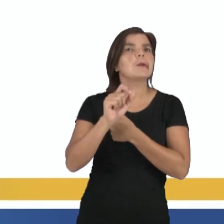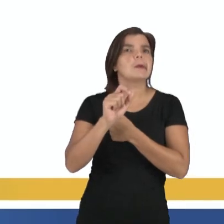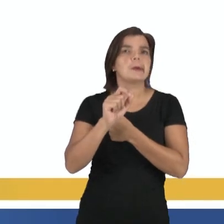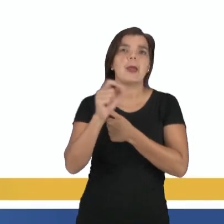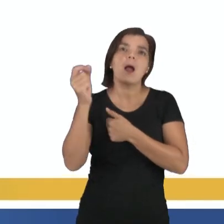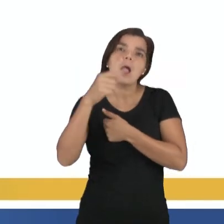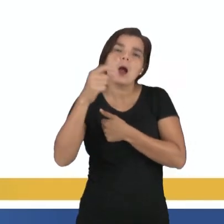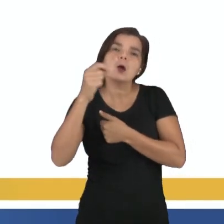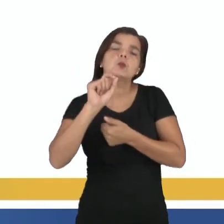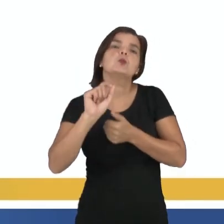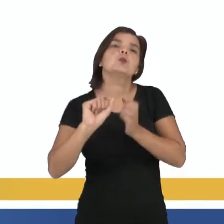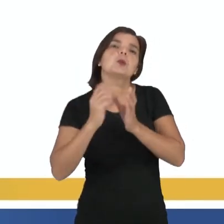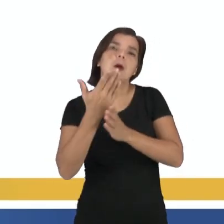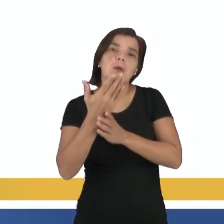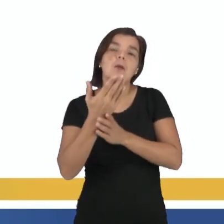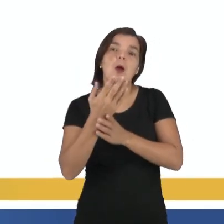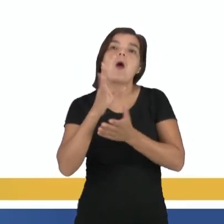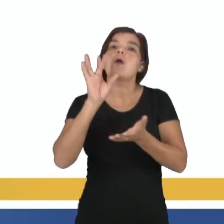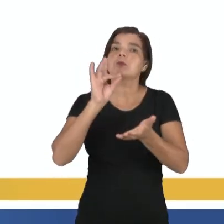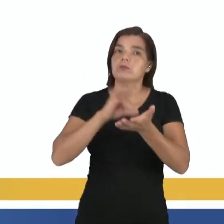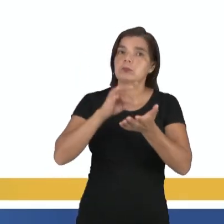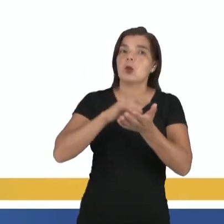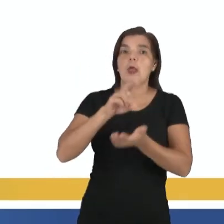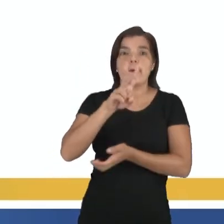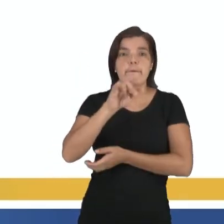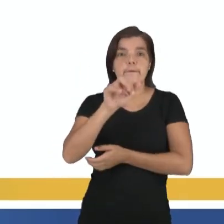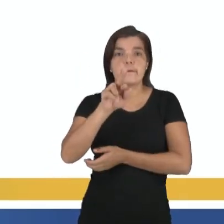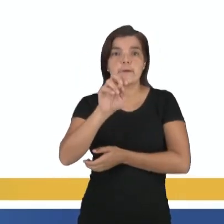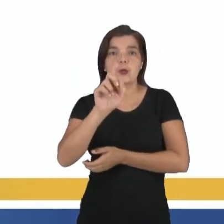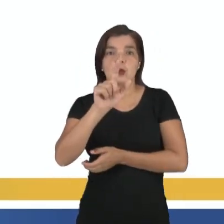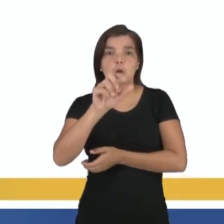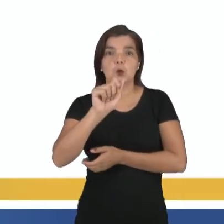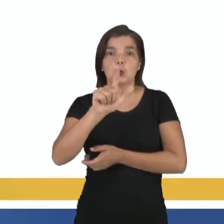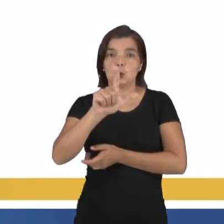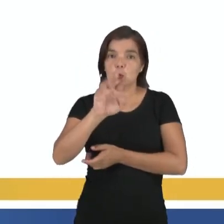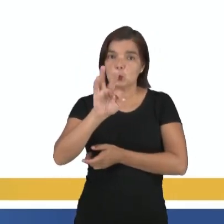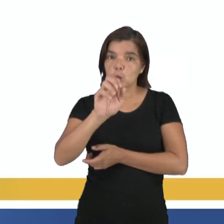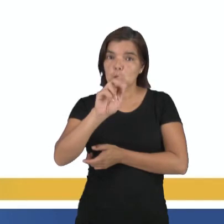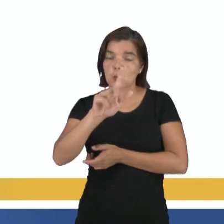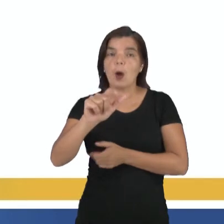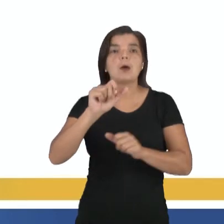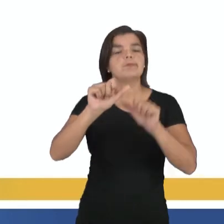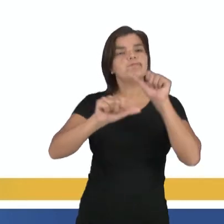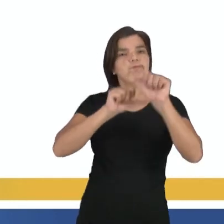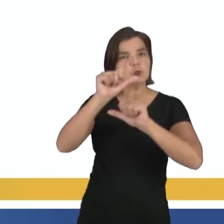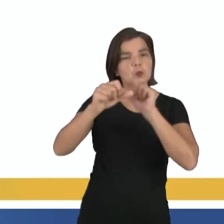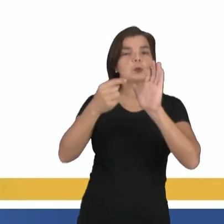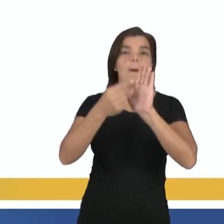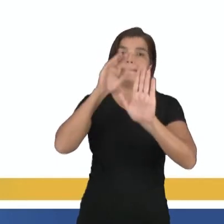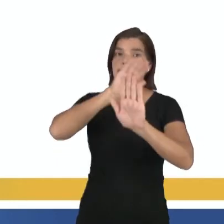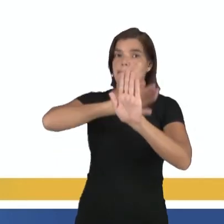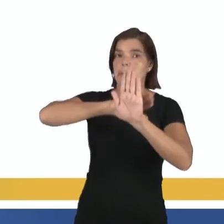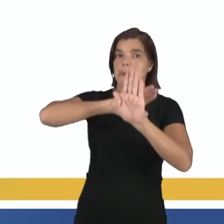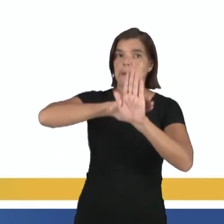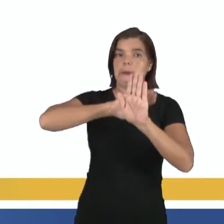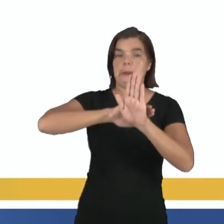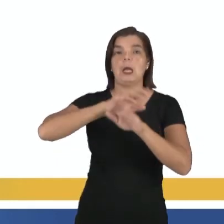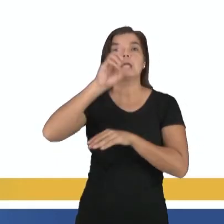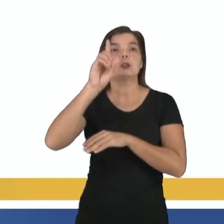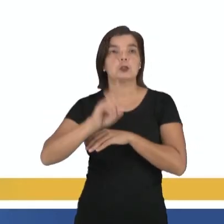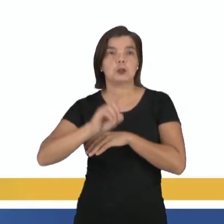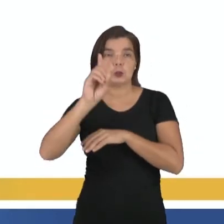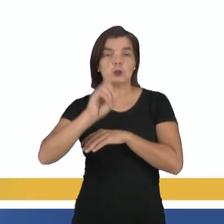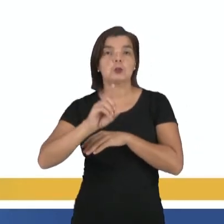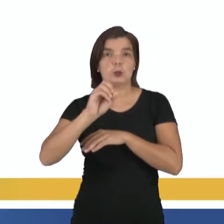a setinha azul. Então o que que acontece? A imagem é virtual, quer dizer o quê? Ela mudou, agora ela está formada na parte de trás. Ela é direita porque